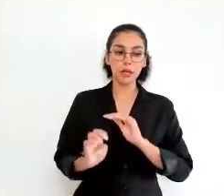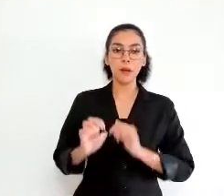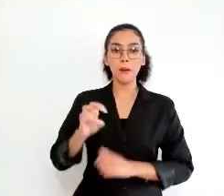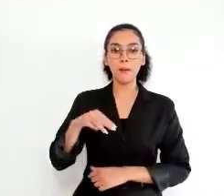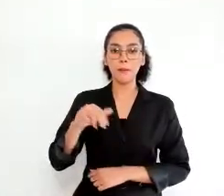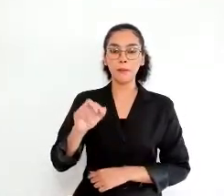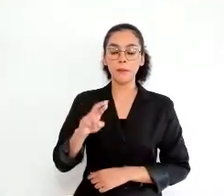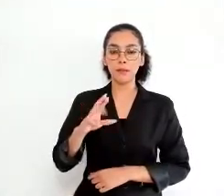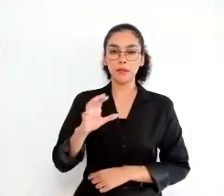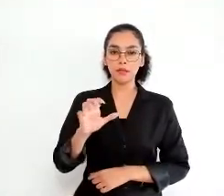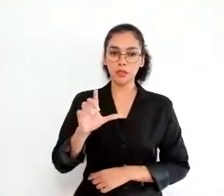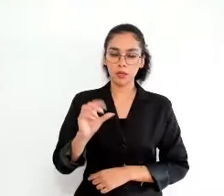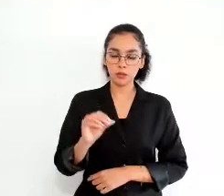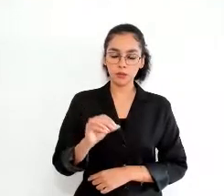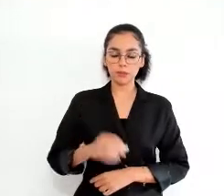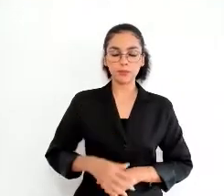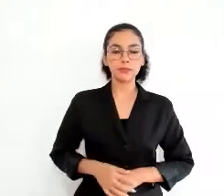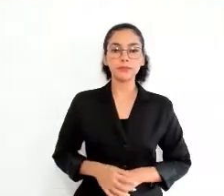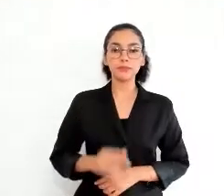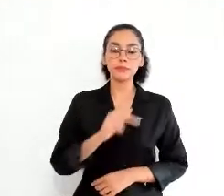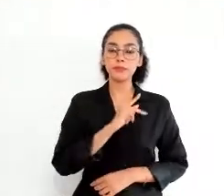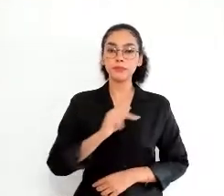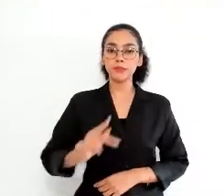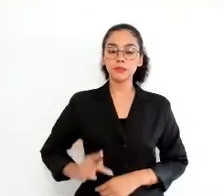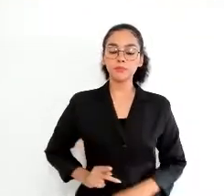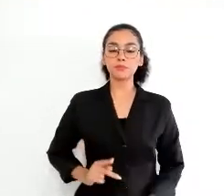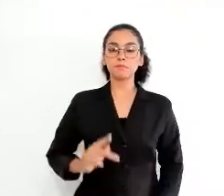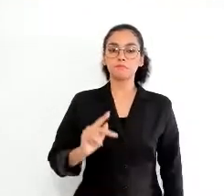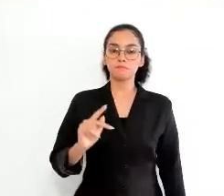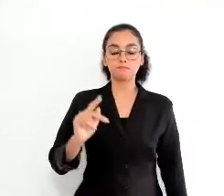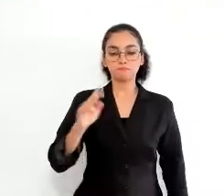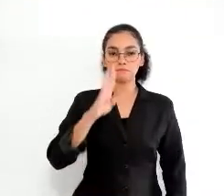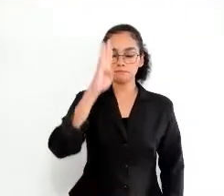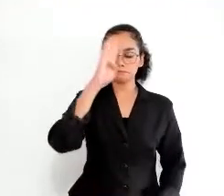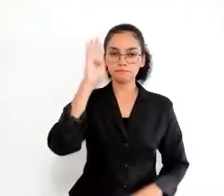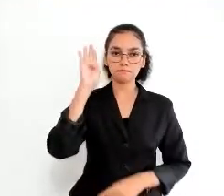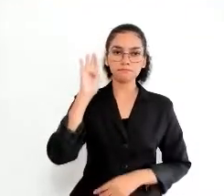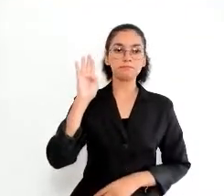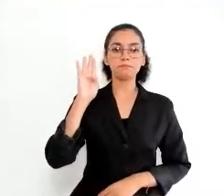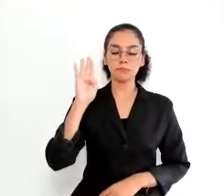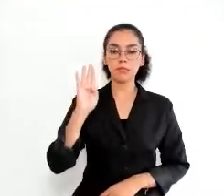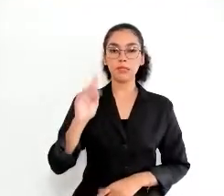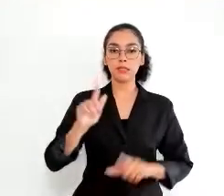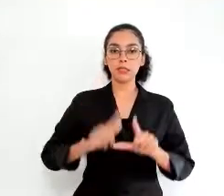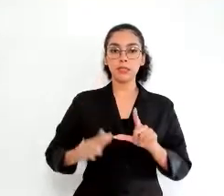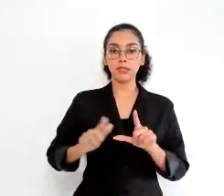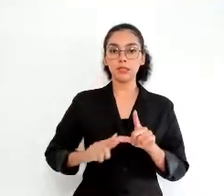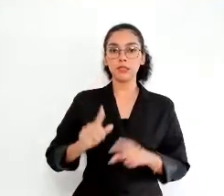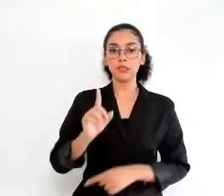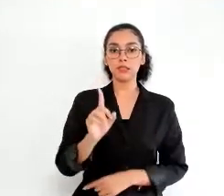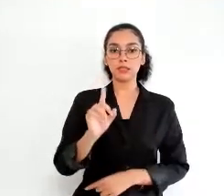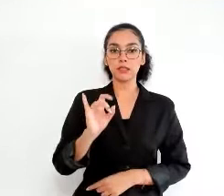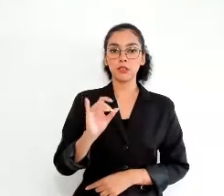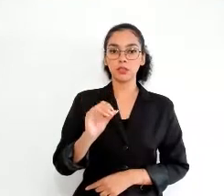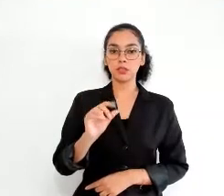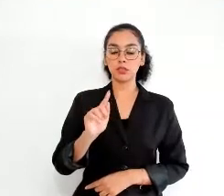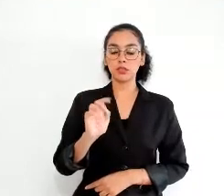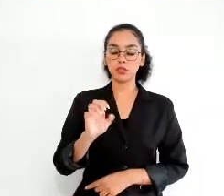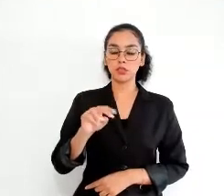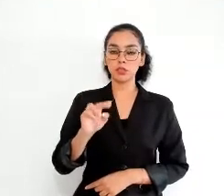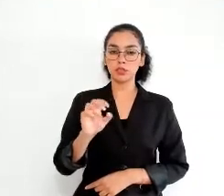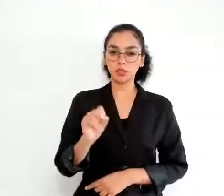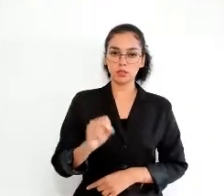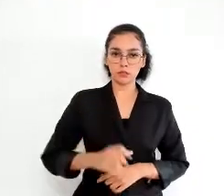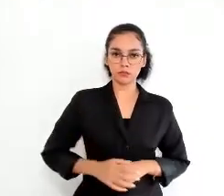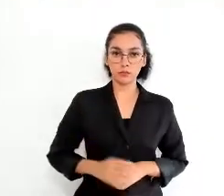Queiroz, presidente da Academia Norte Rio-Grandense de Letras, Diógenes da Cunha Lima, professor da